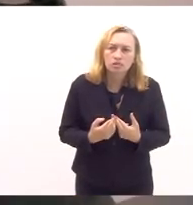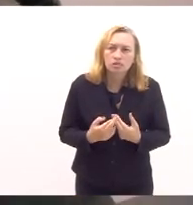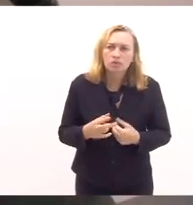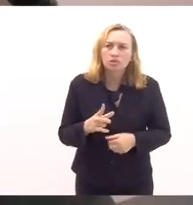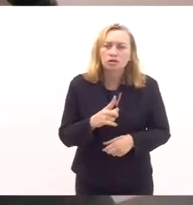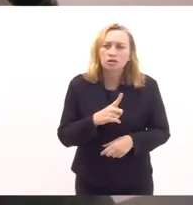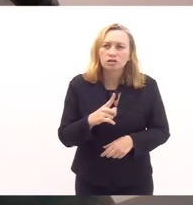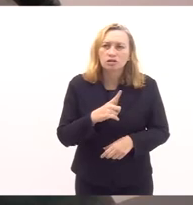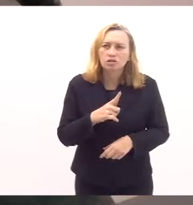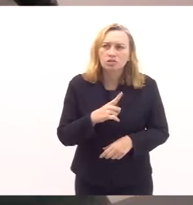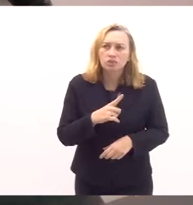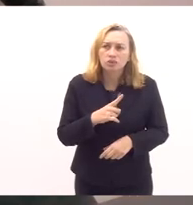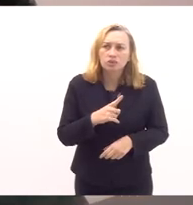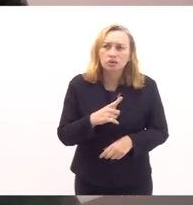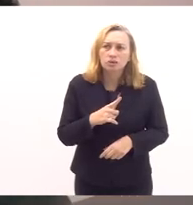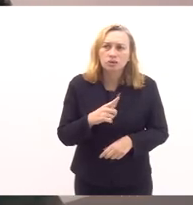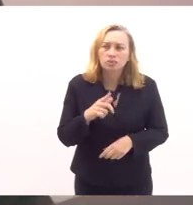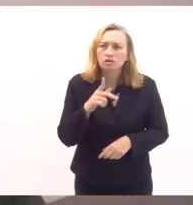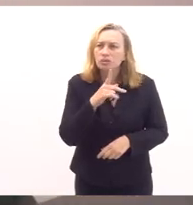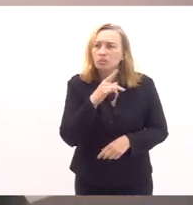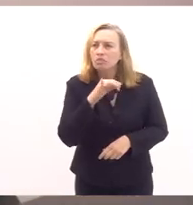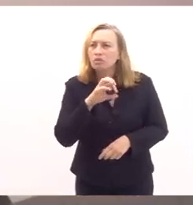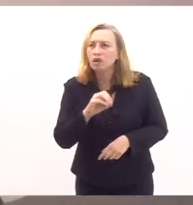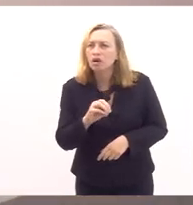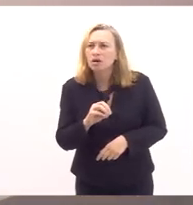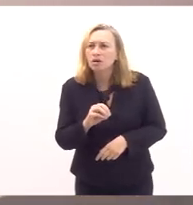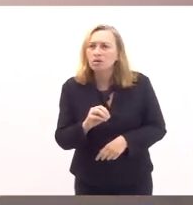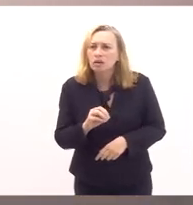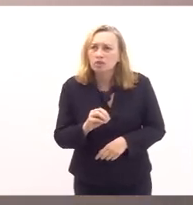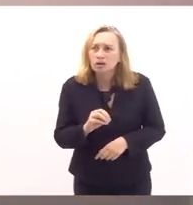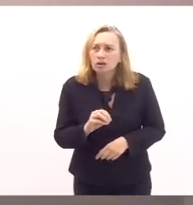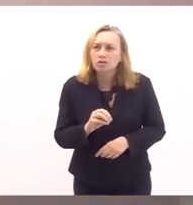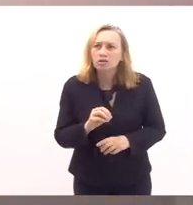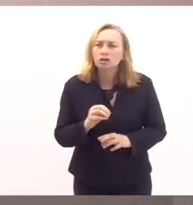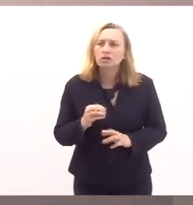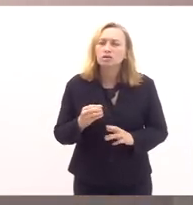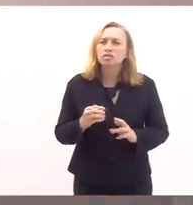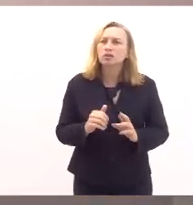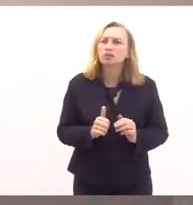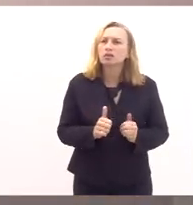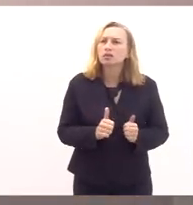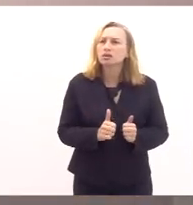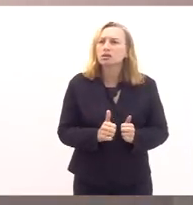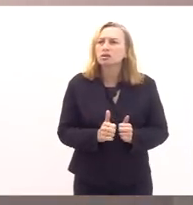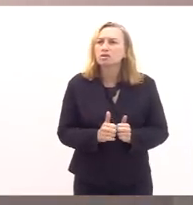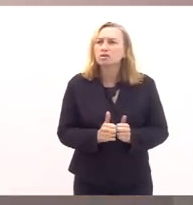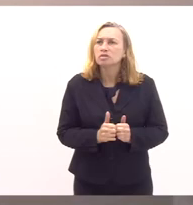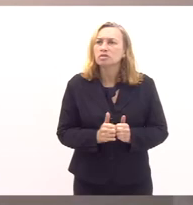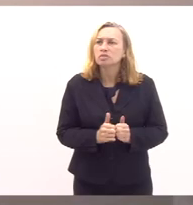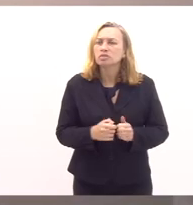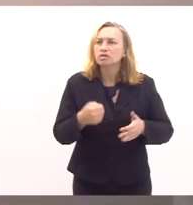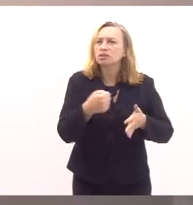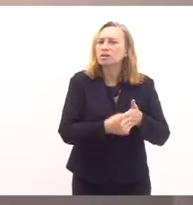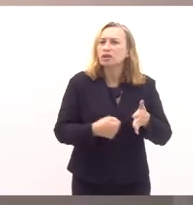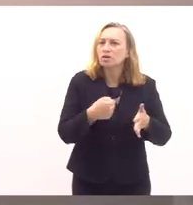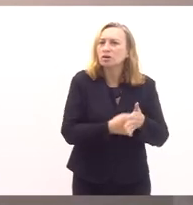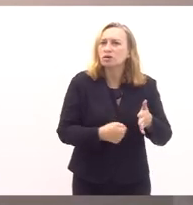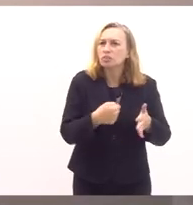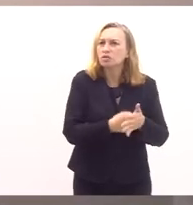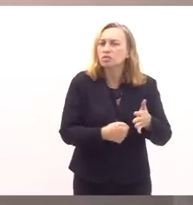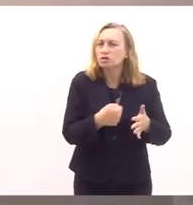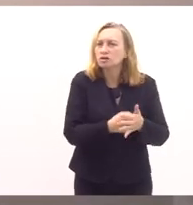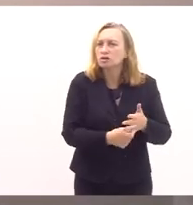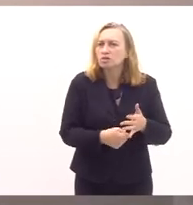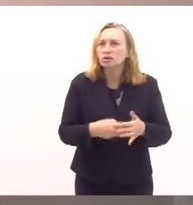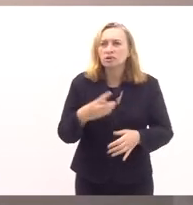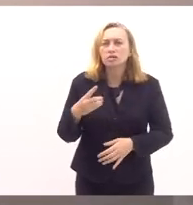o Paulo Ramos, que teve uma atuação destacada em defesa dos trabalhadores junto à nossa, ao CETERJ. Quando ele foi eleito deputado